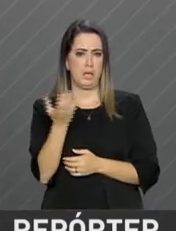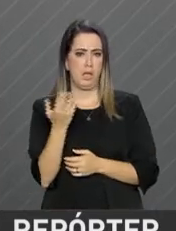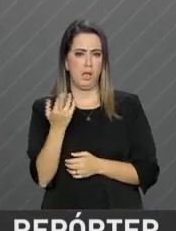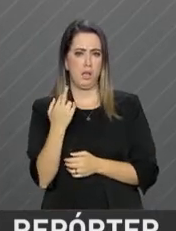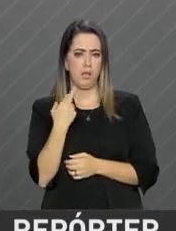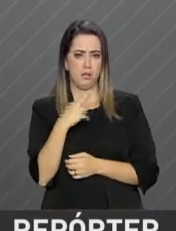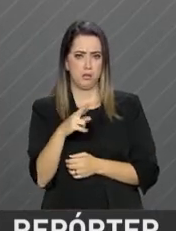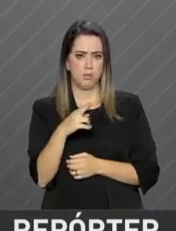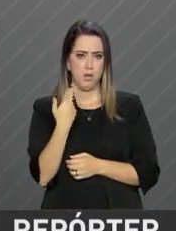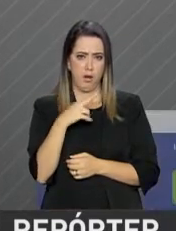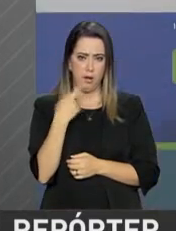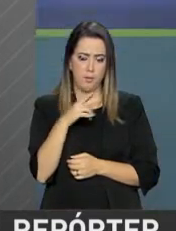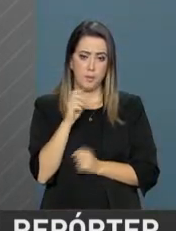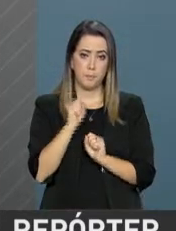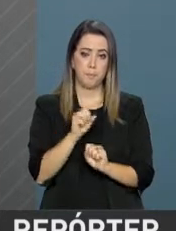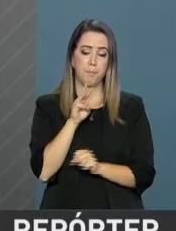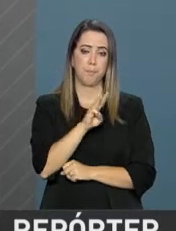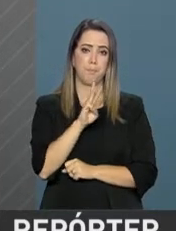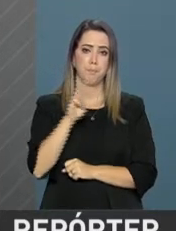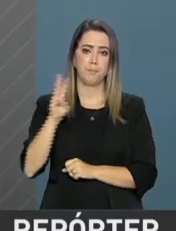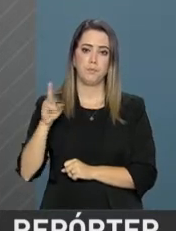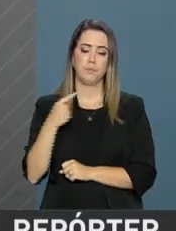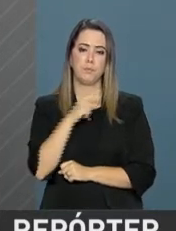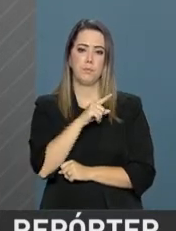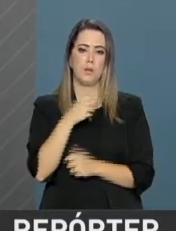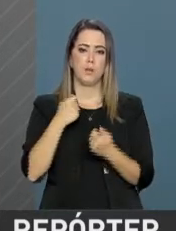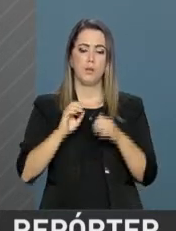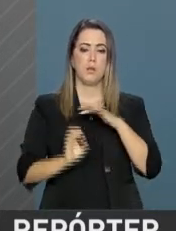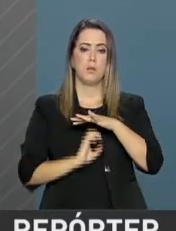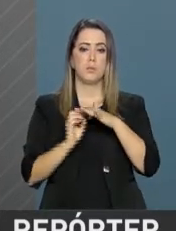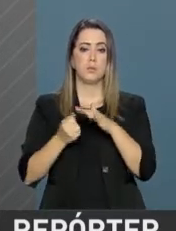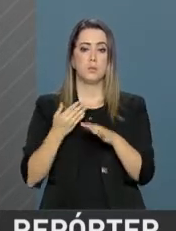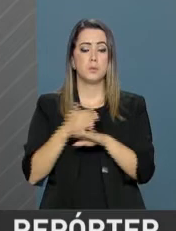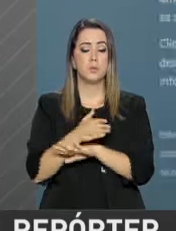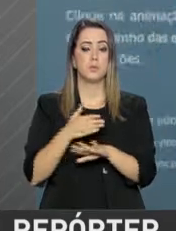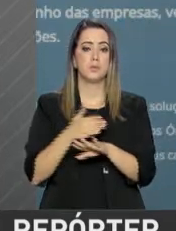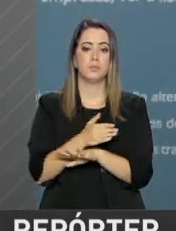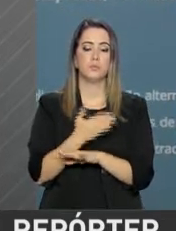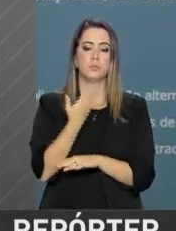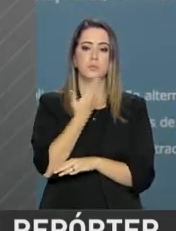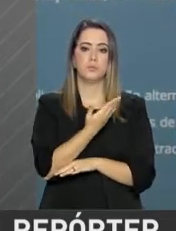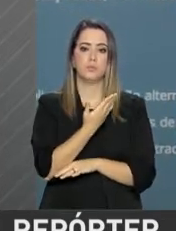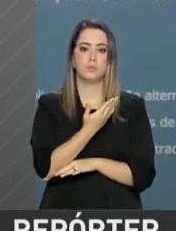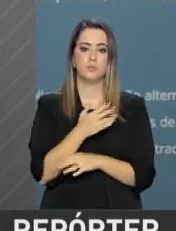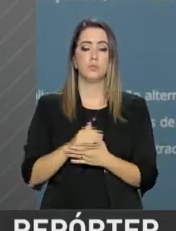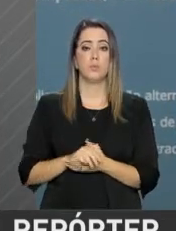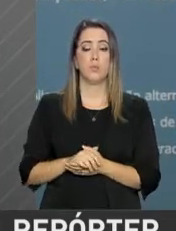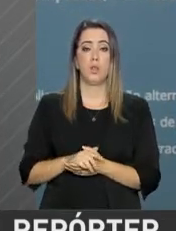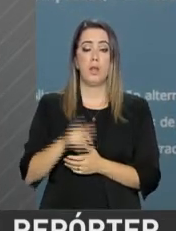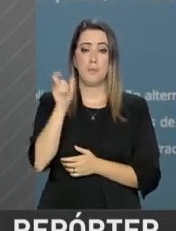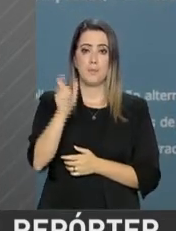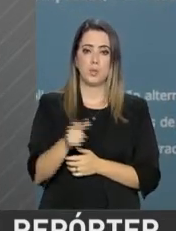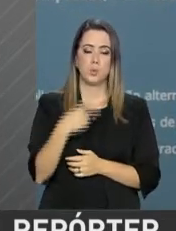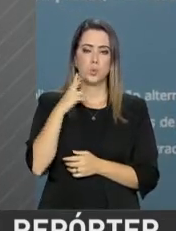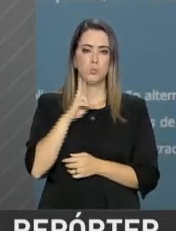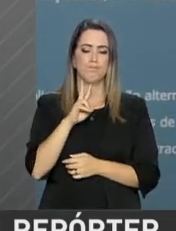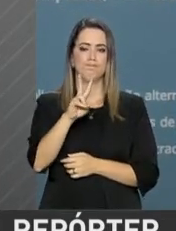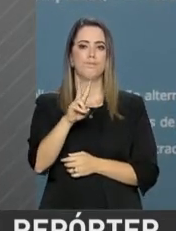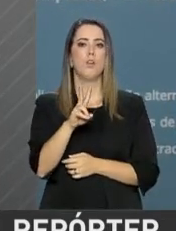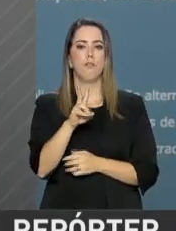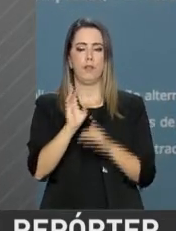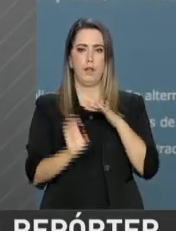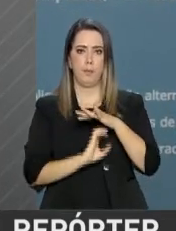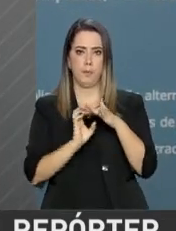pela plataforma a empresa precisa estar cadastrada no consumidor ponto gov o cliente registre a reclamação